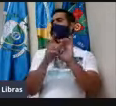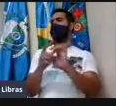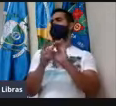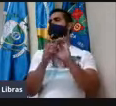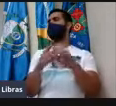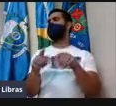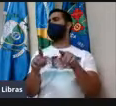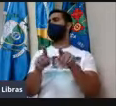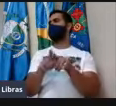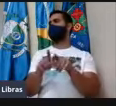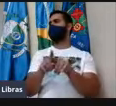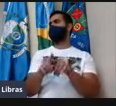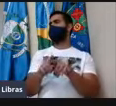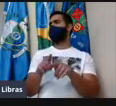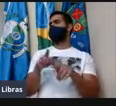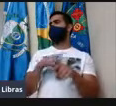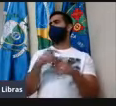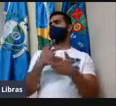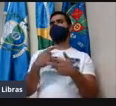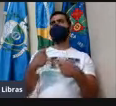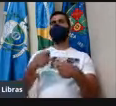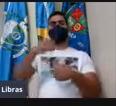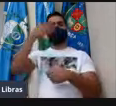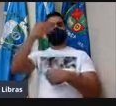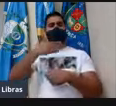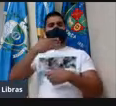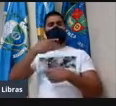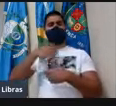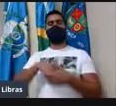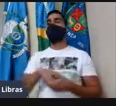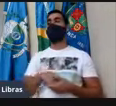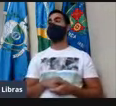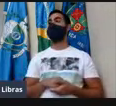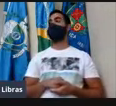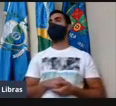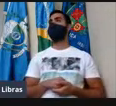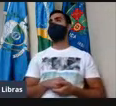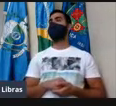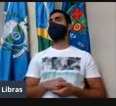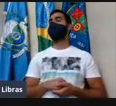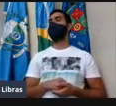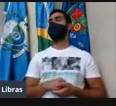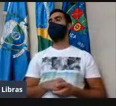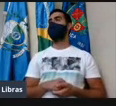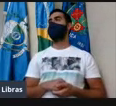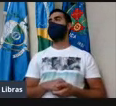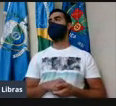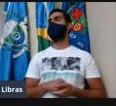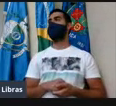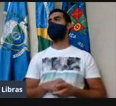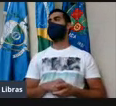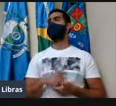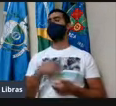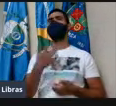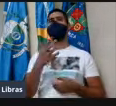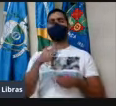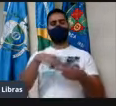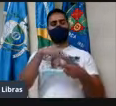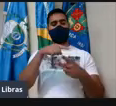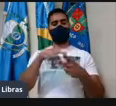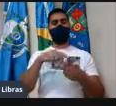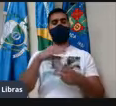ainda está com itens a comprovar. Então, eu queria que você me explicasse sobre essa questão do